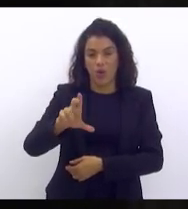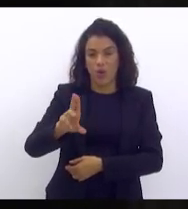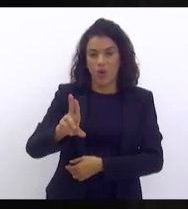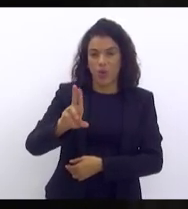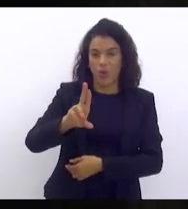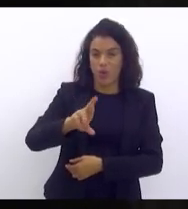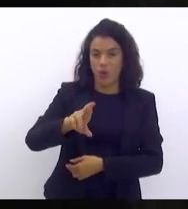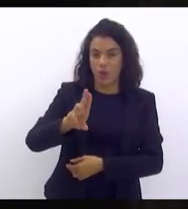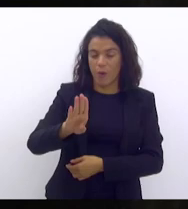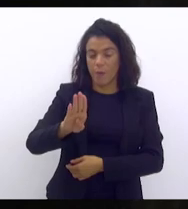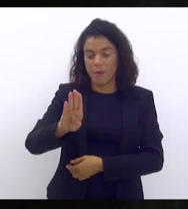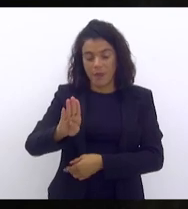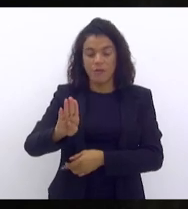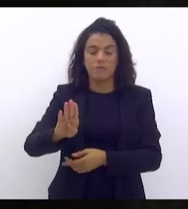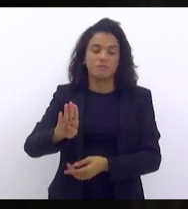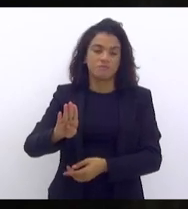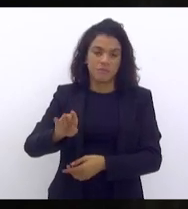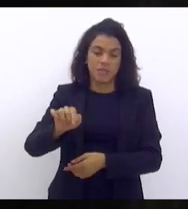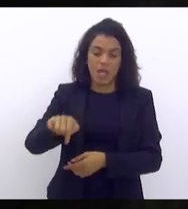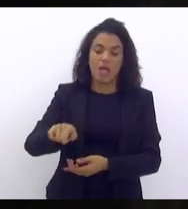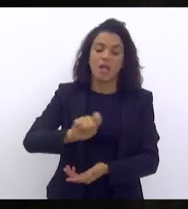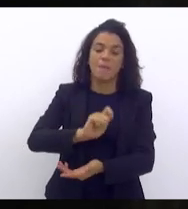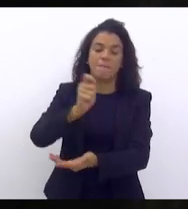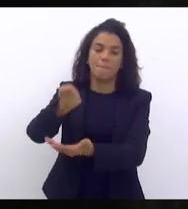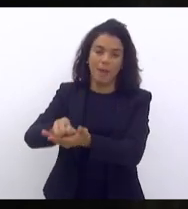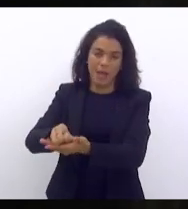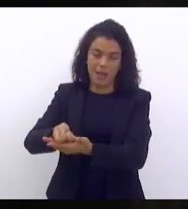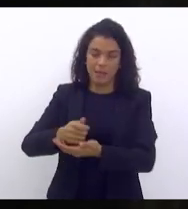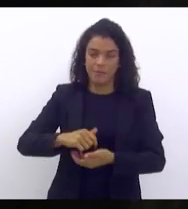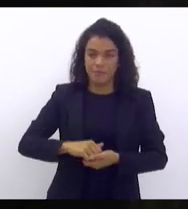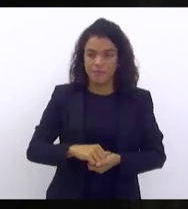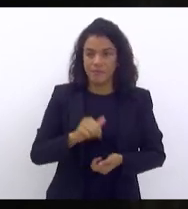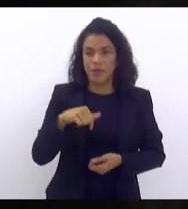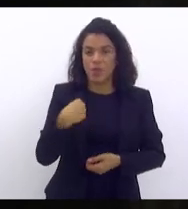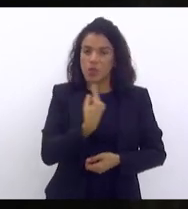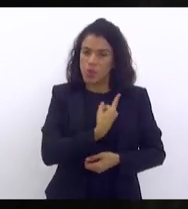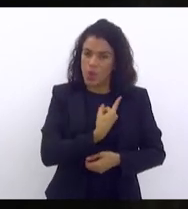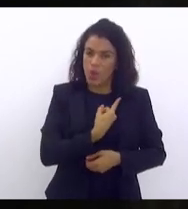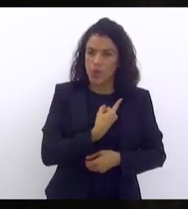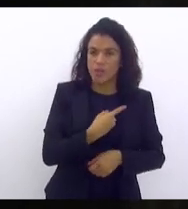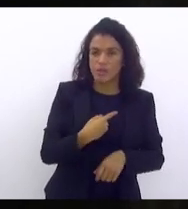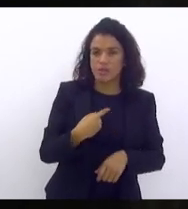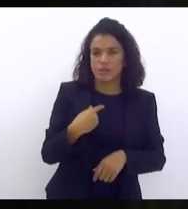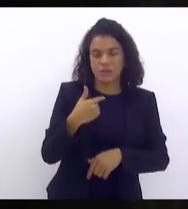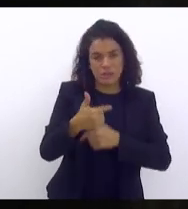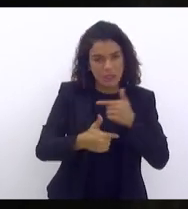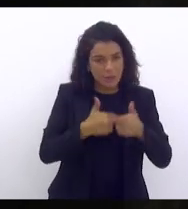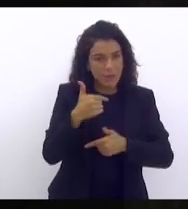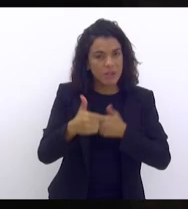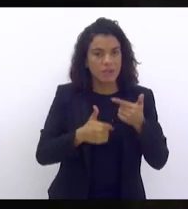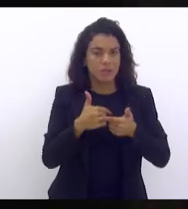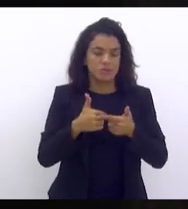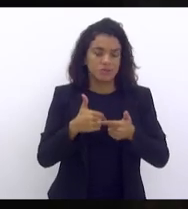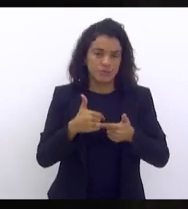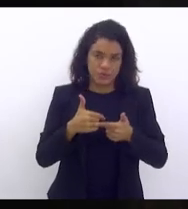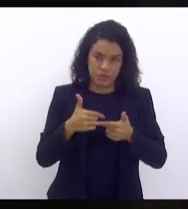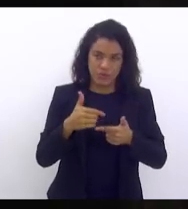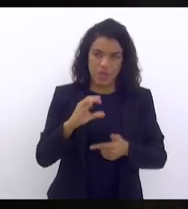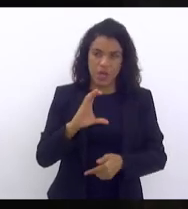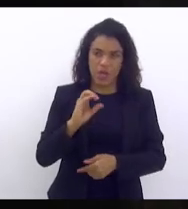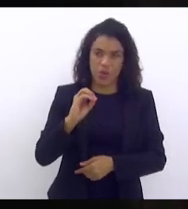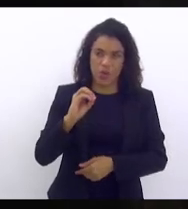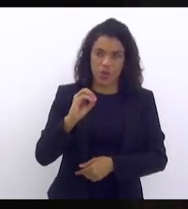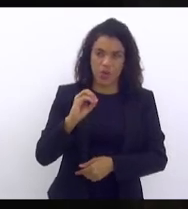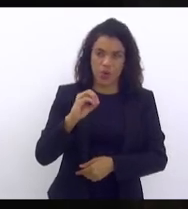contemplados. Mas nós que somos da Colurb, nós somos, né, também fazendo praticamente a